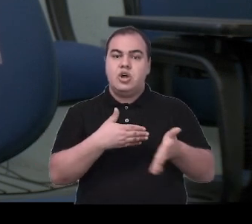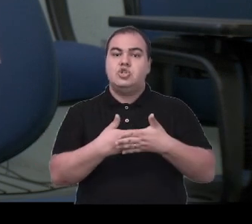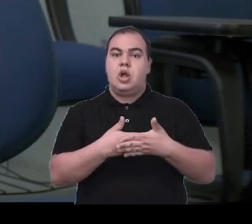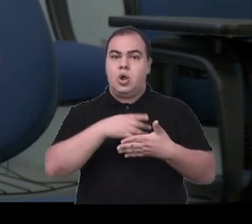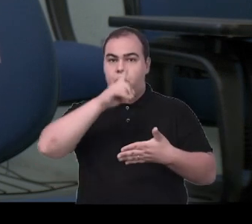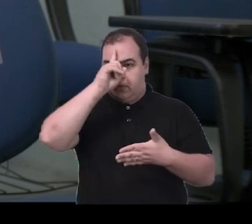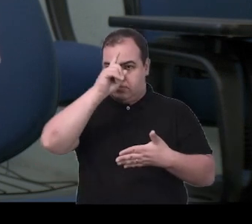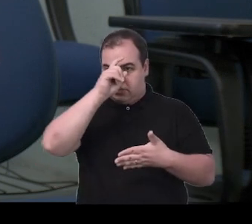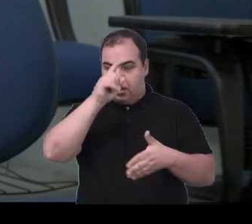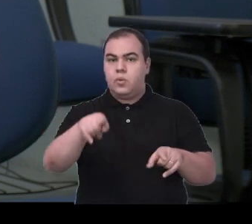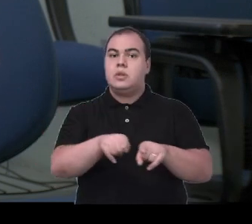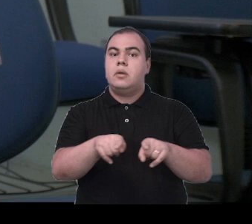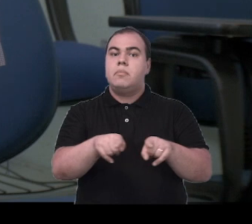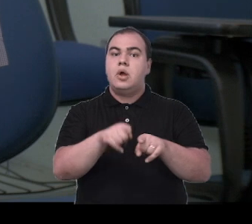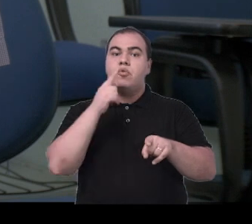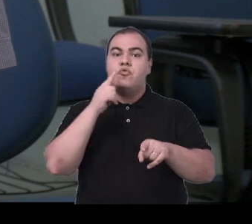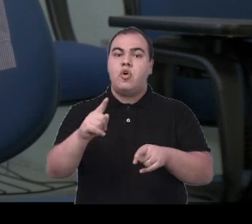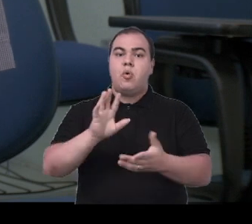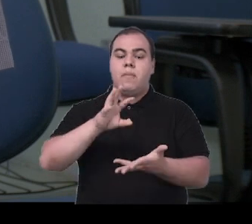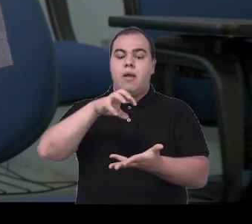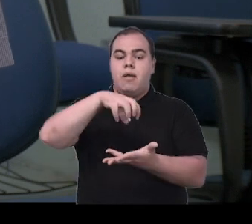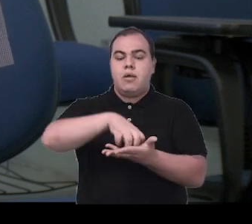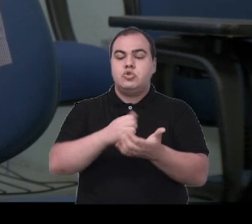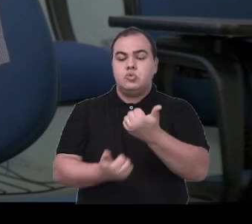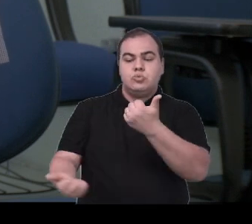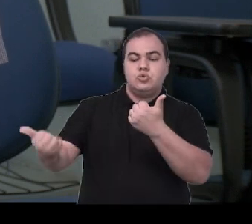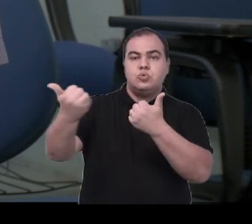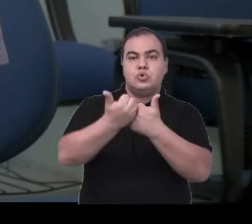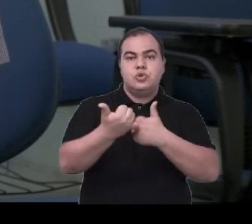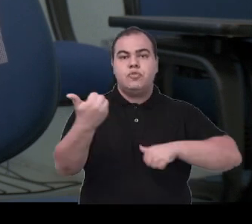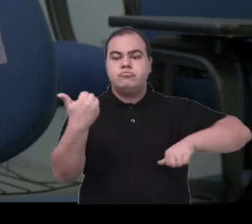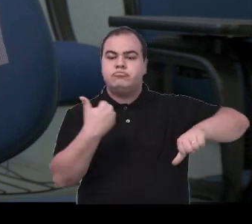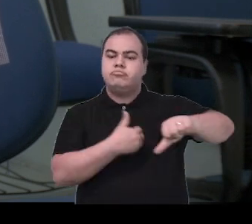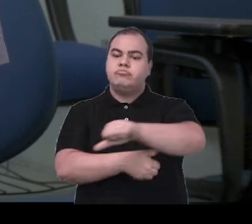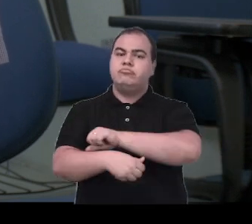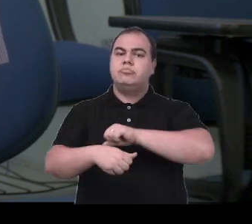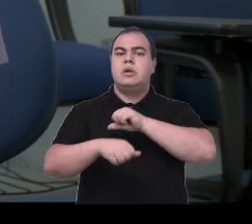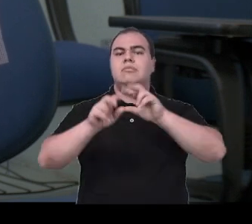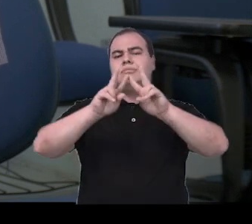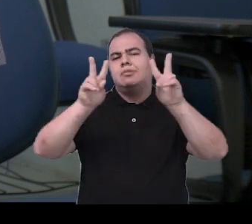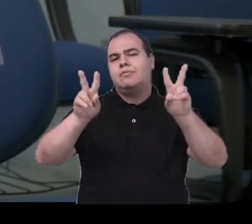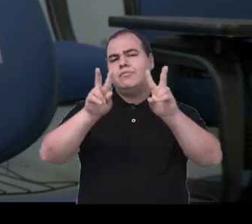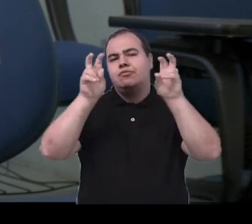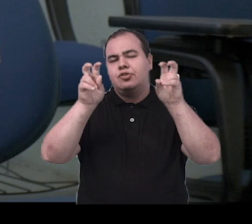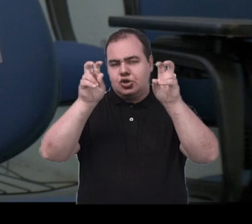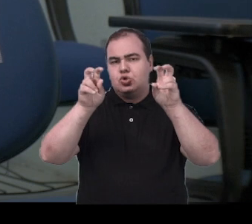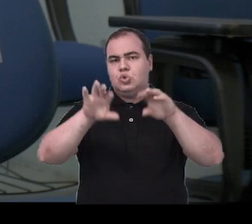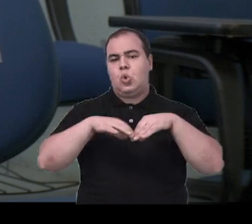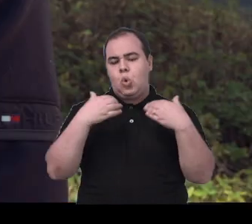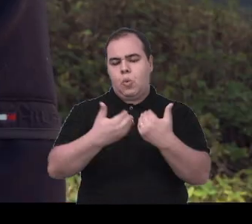os hospitais psiquiátricos, e criar uma rede substitutiva, alternativa, de serviços do tipo